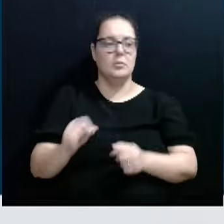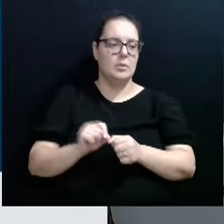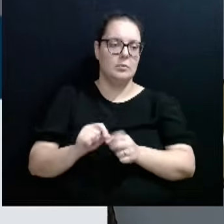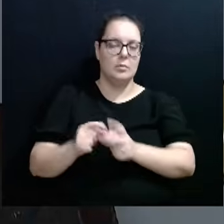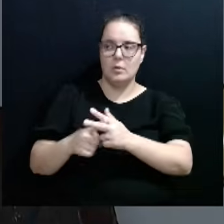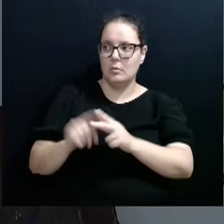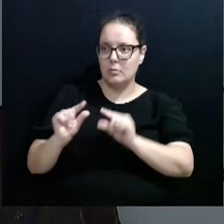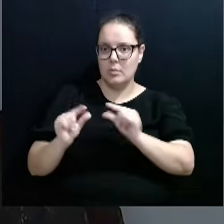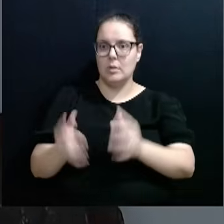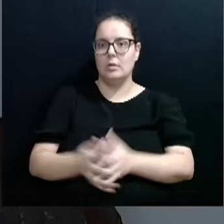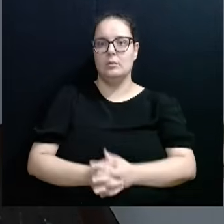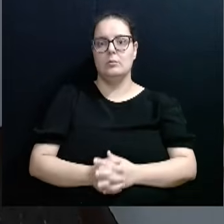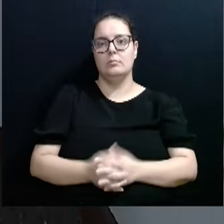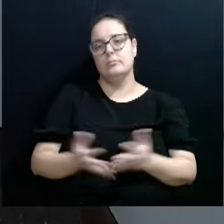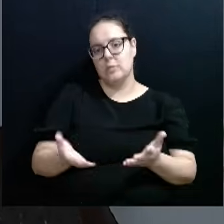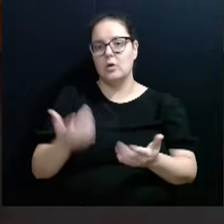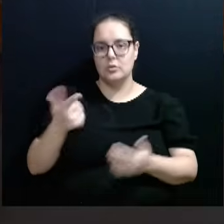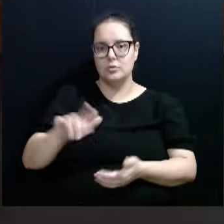aí.